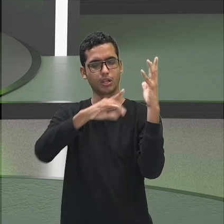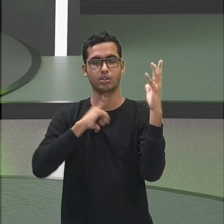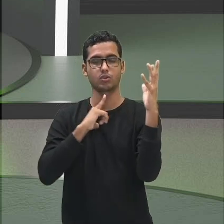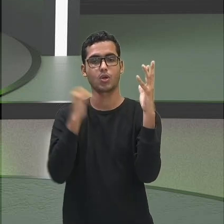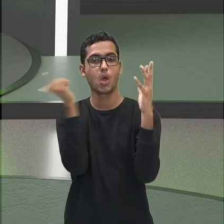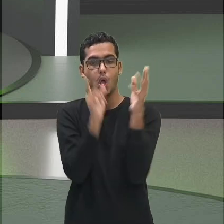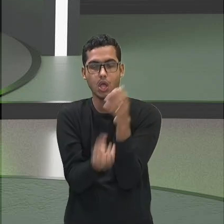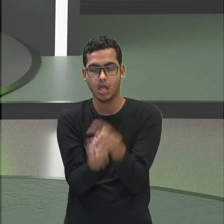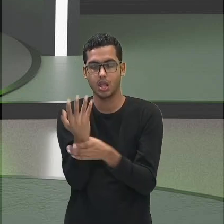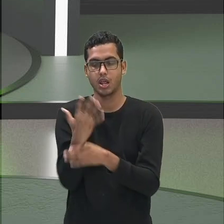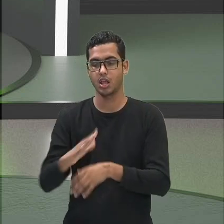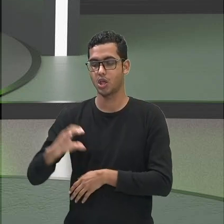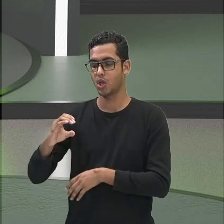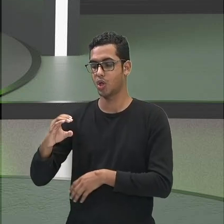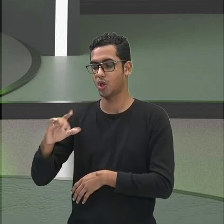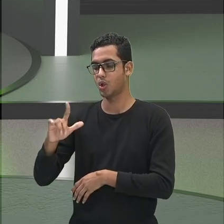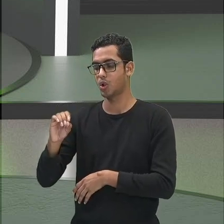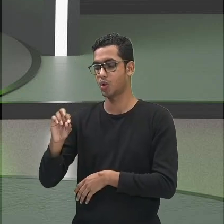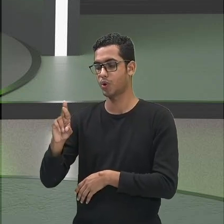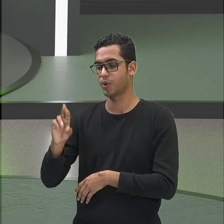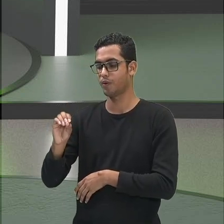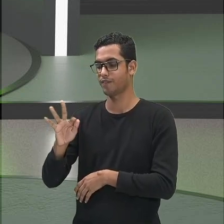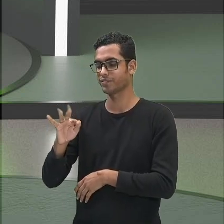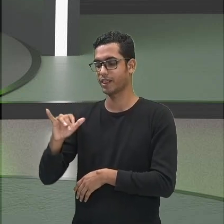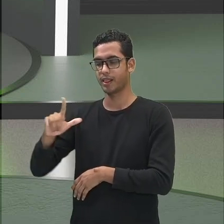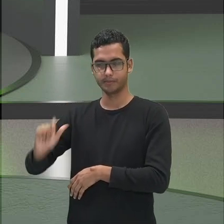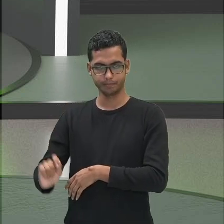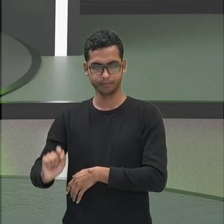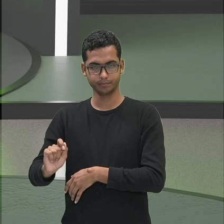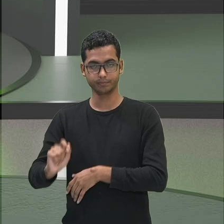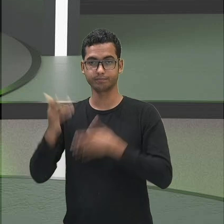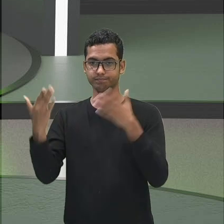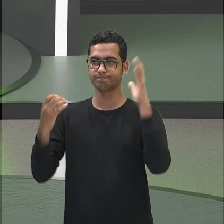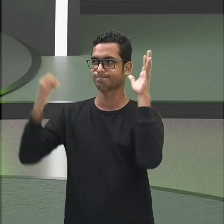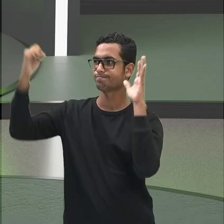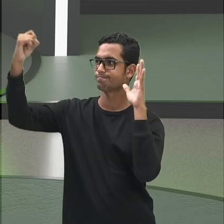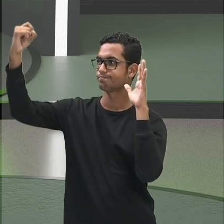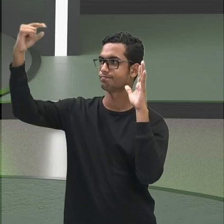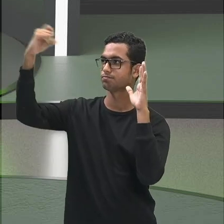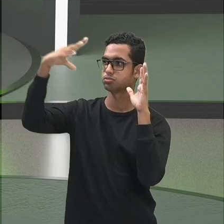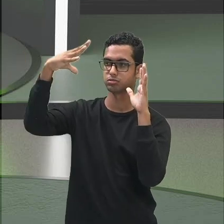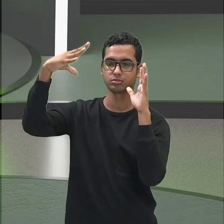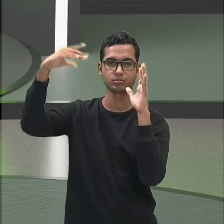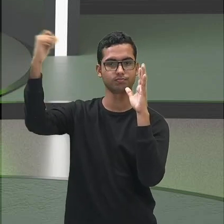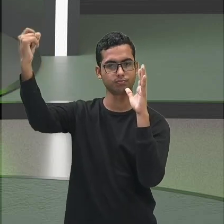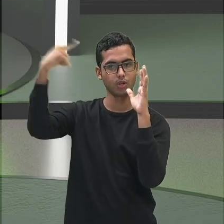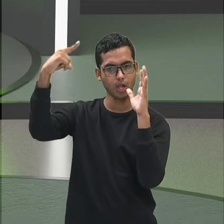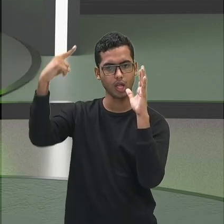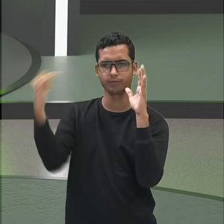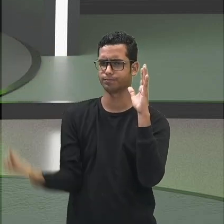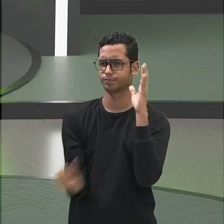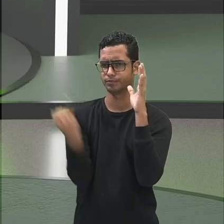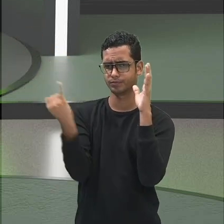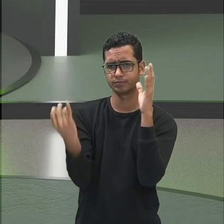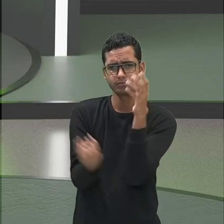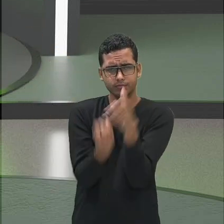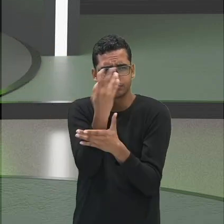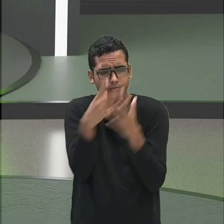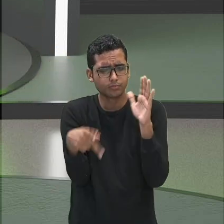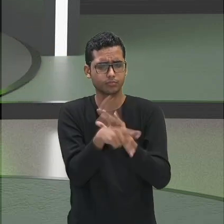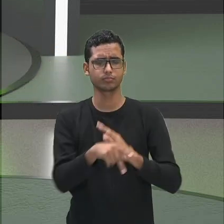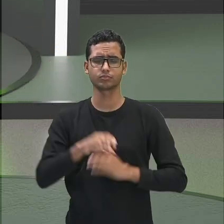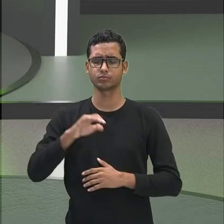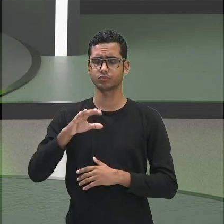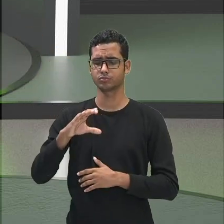eles precisam da clorofila. E a luz é um fator importante, né, para a produção da